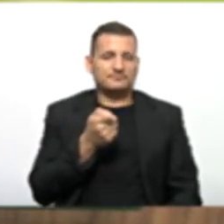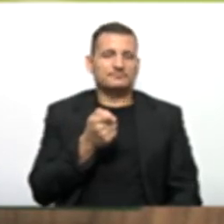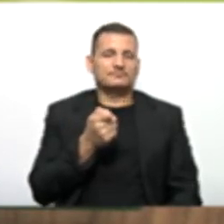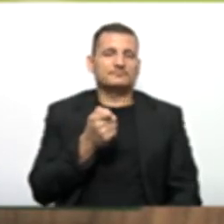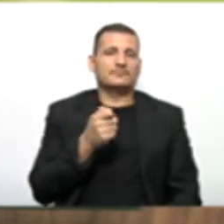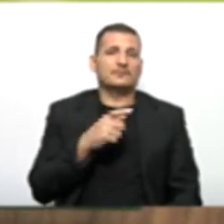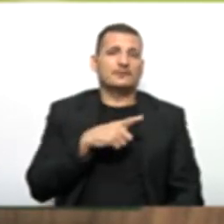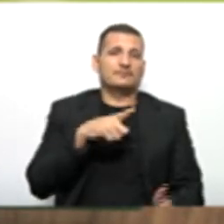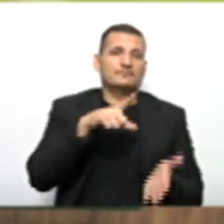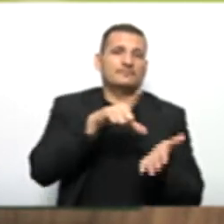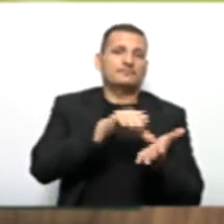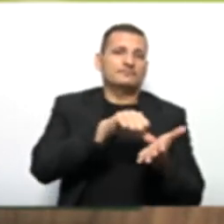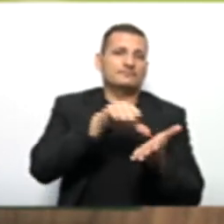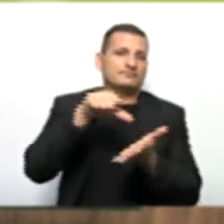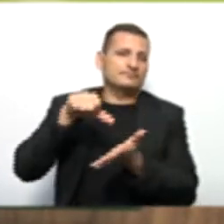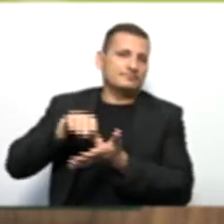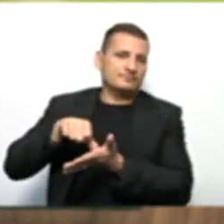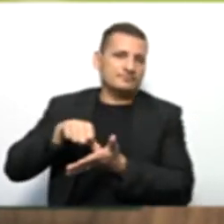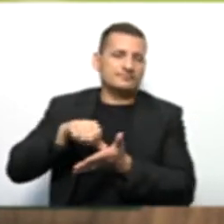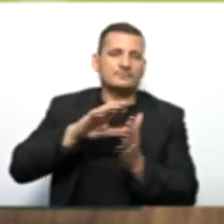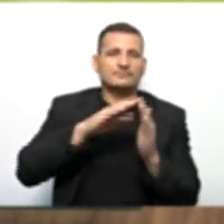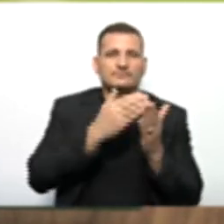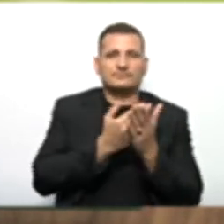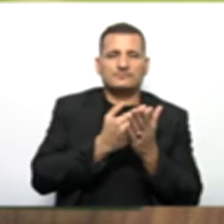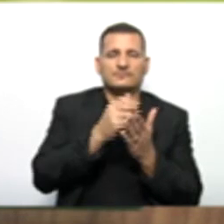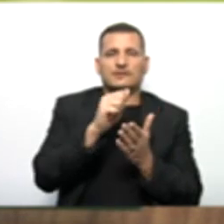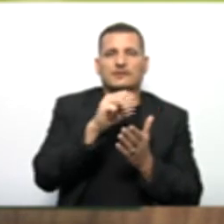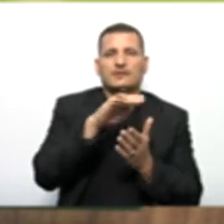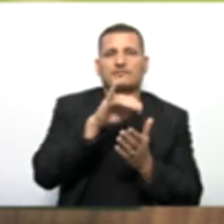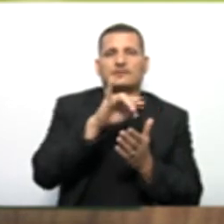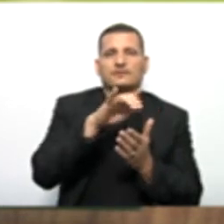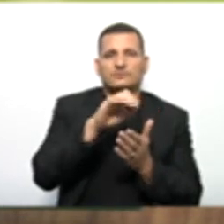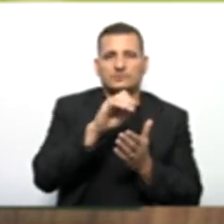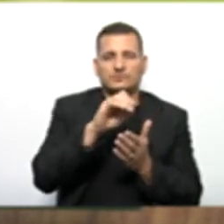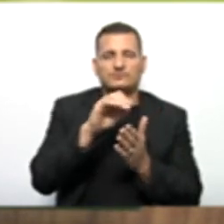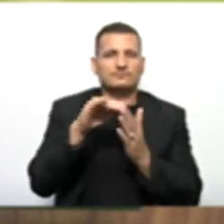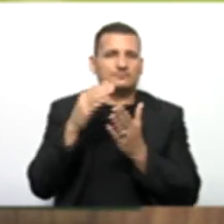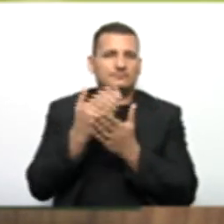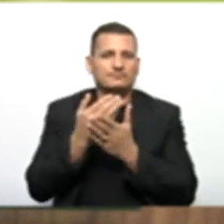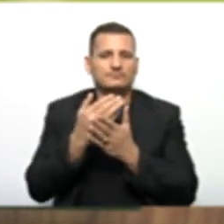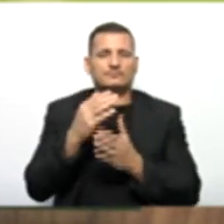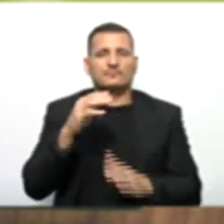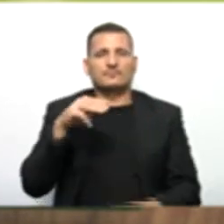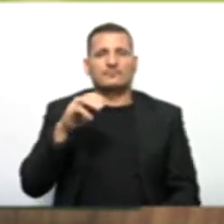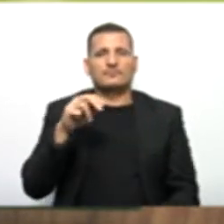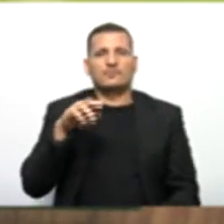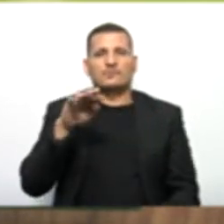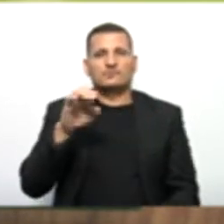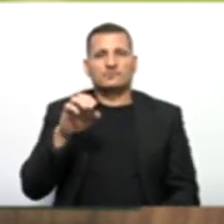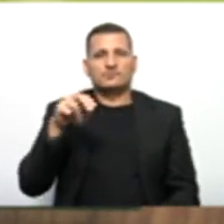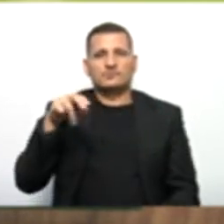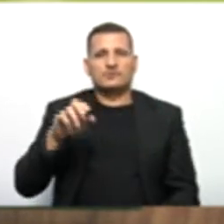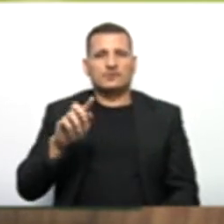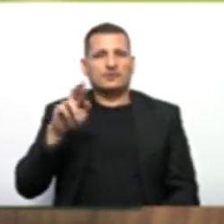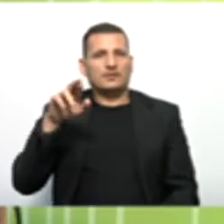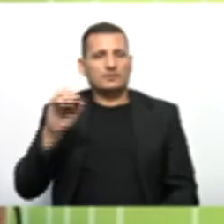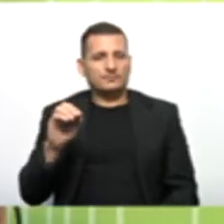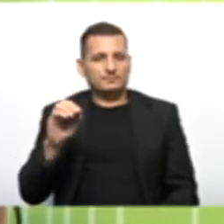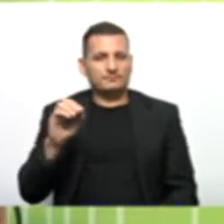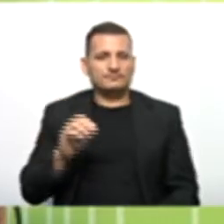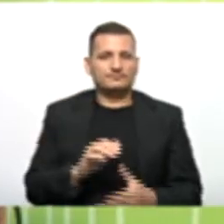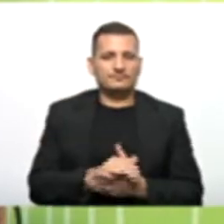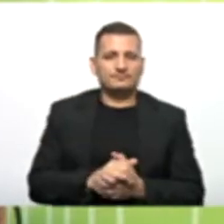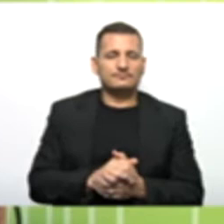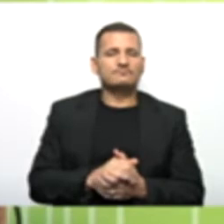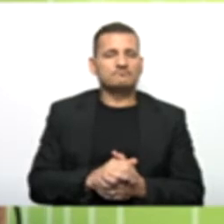polos lá, Escola Polo Amigos do Campo e Escola Polo Fernanda Montenegro. Obrigado. Alô, professor Saulo. Fiquei sabendo que o pessoal lá da Amigos do